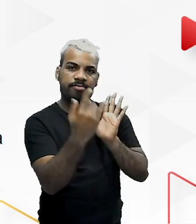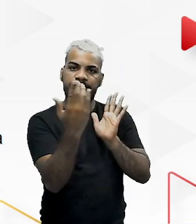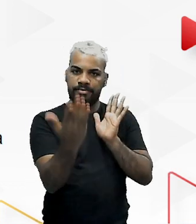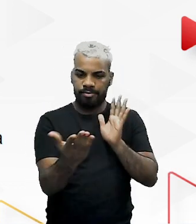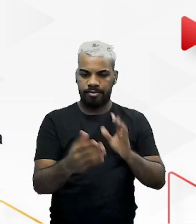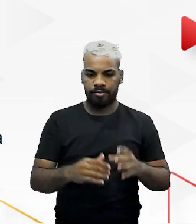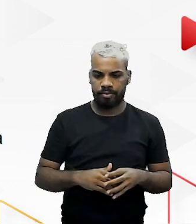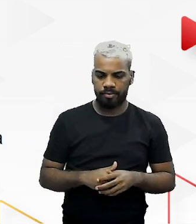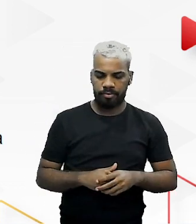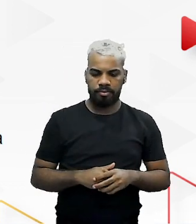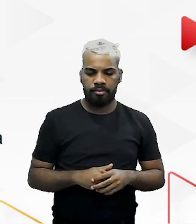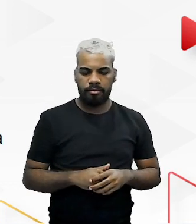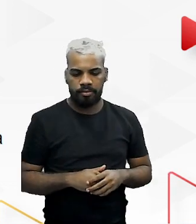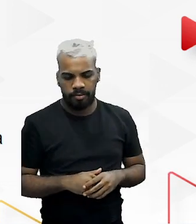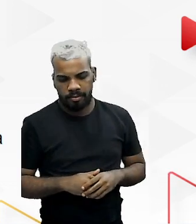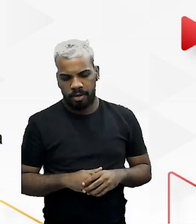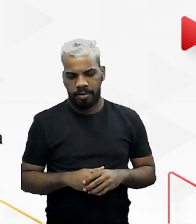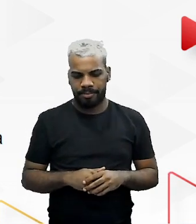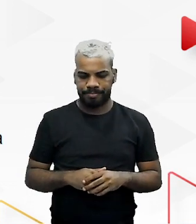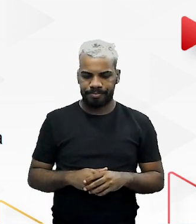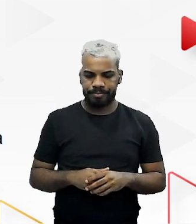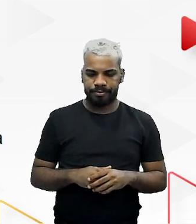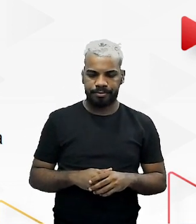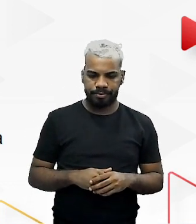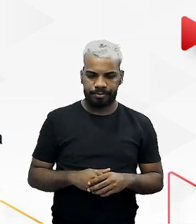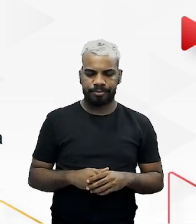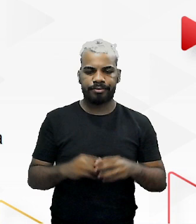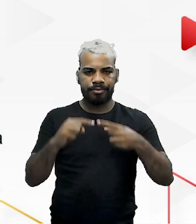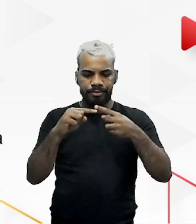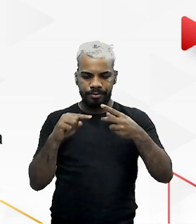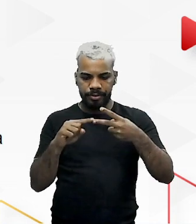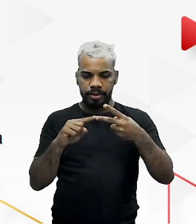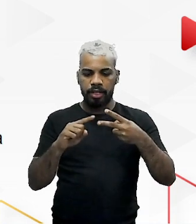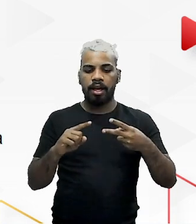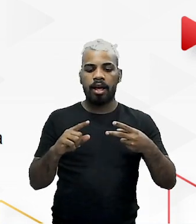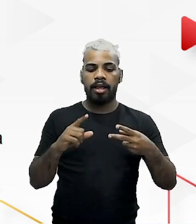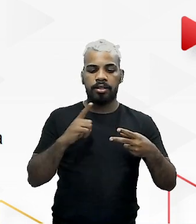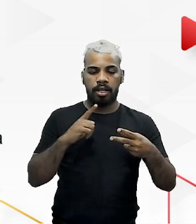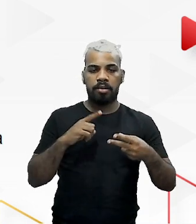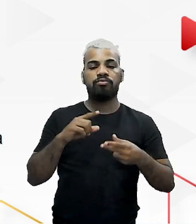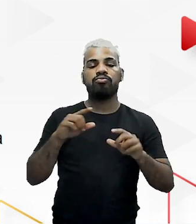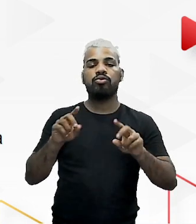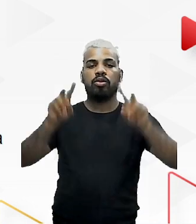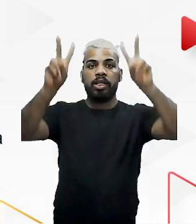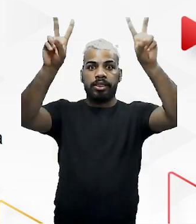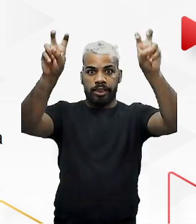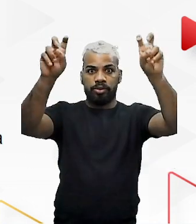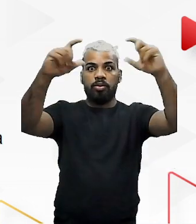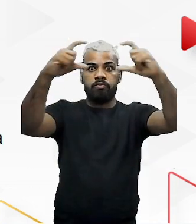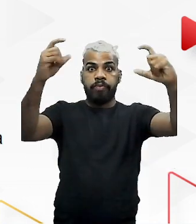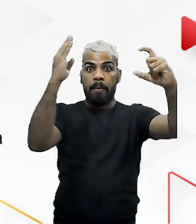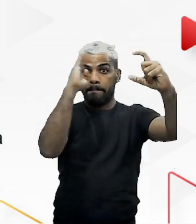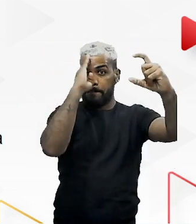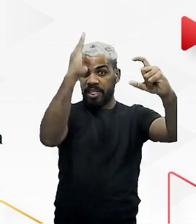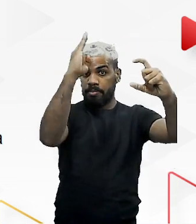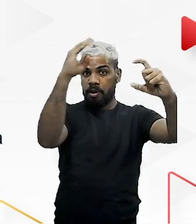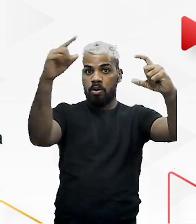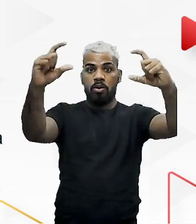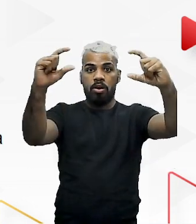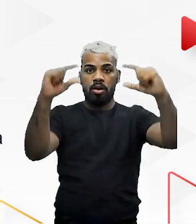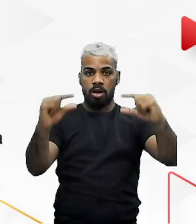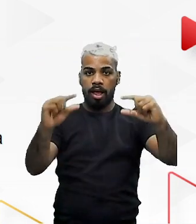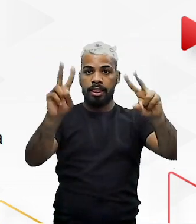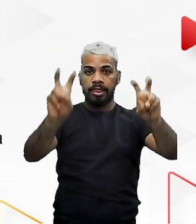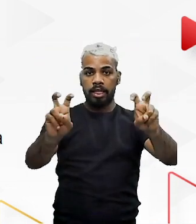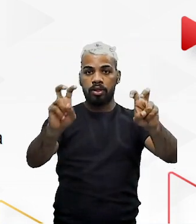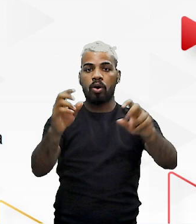notório. Título auxiliar. Como bem nos retrata o adjetivo auxiliar, né, está